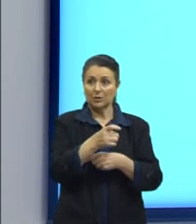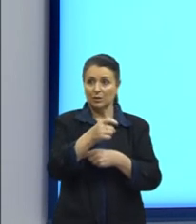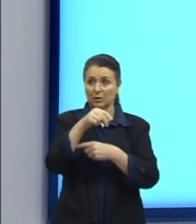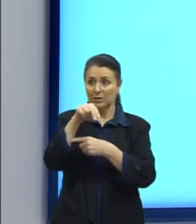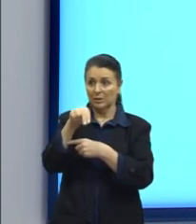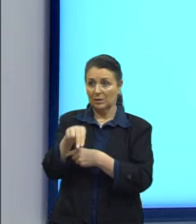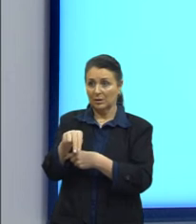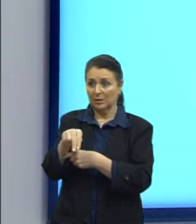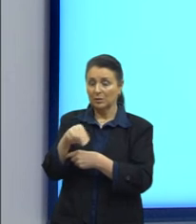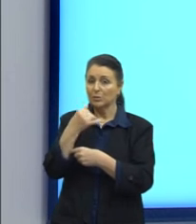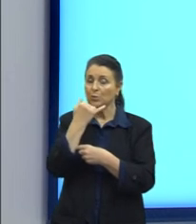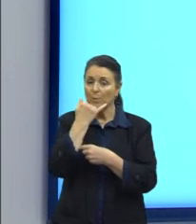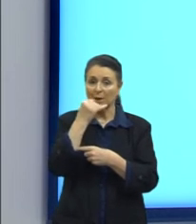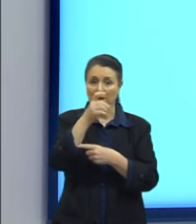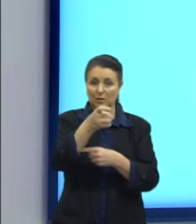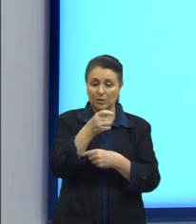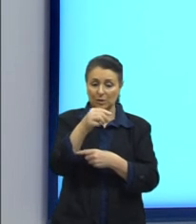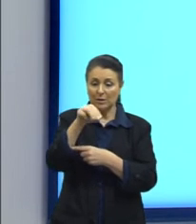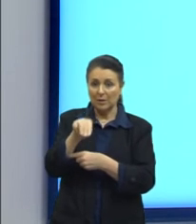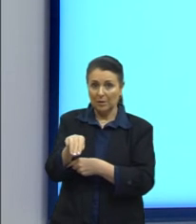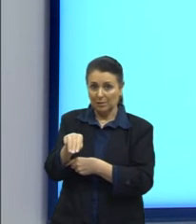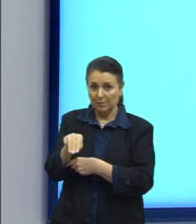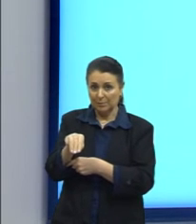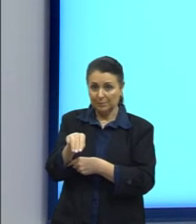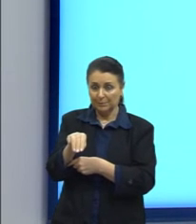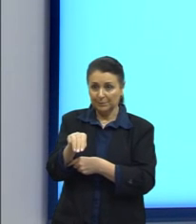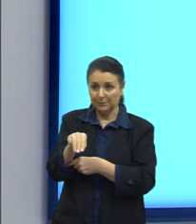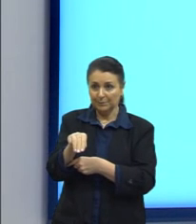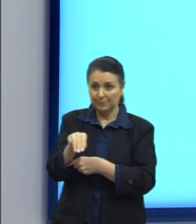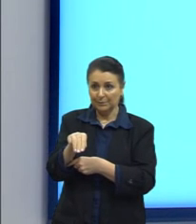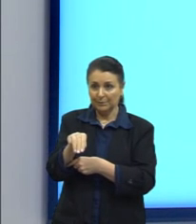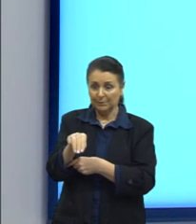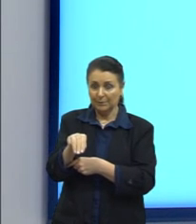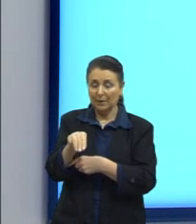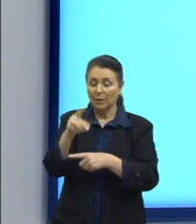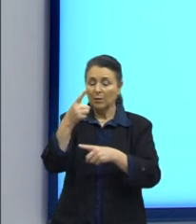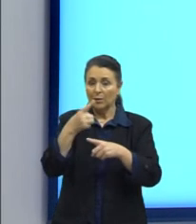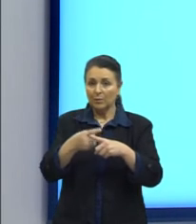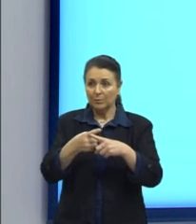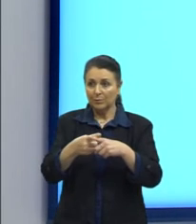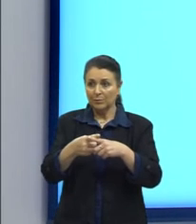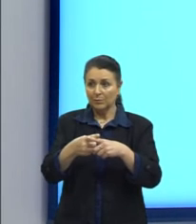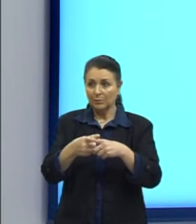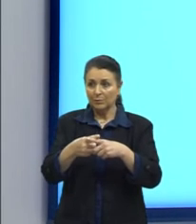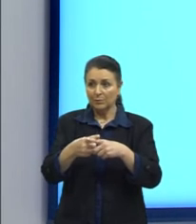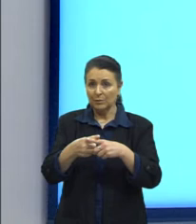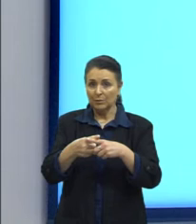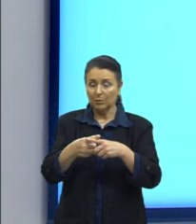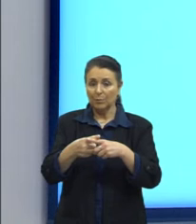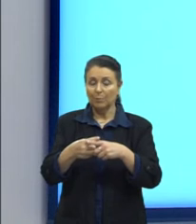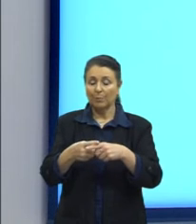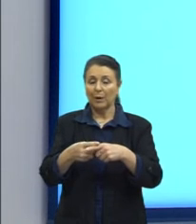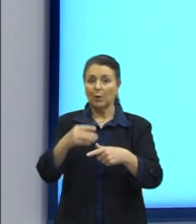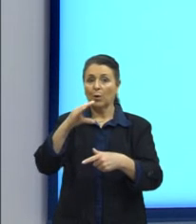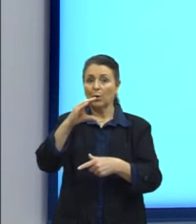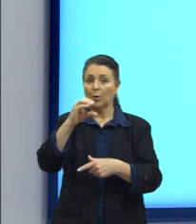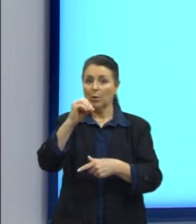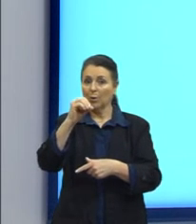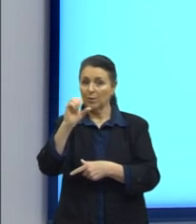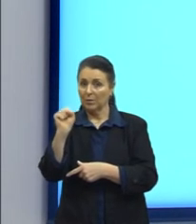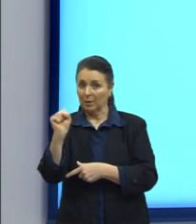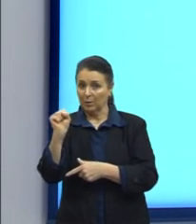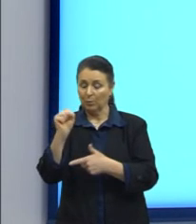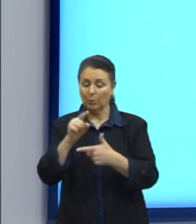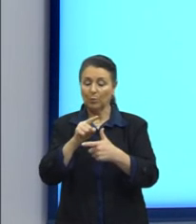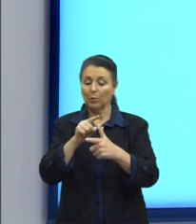pode ser tanto máximo como mínimo tá eu não coloquei sinal multiplicado pelo cosseno do nosso ângulo